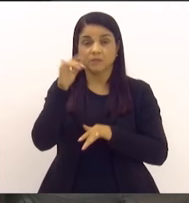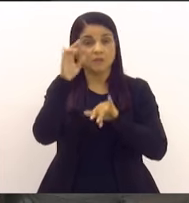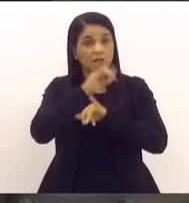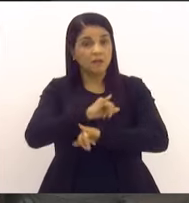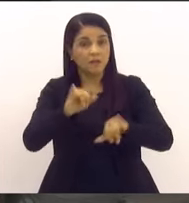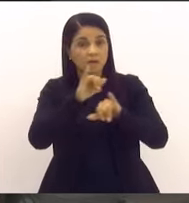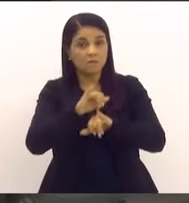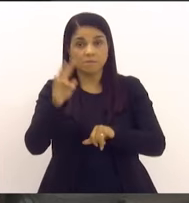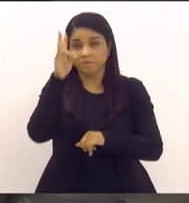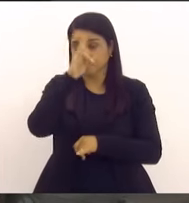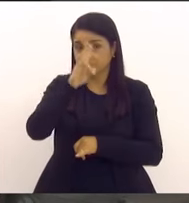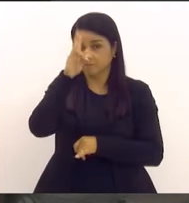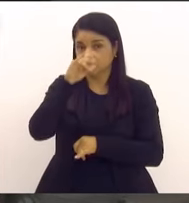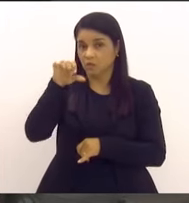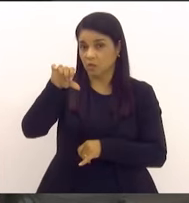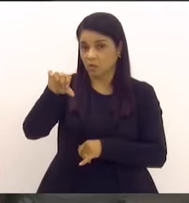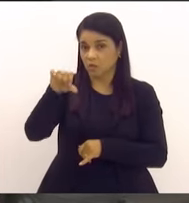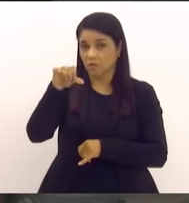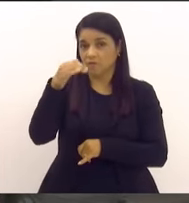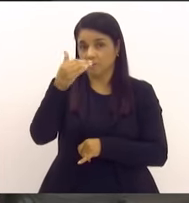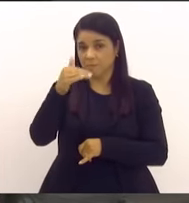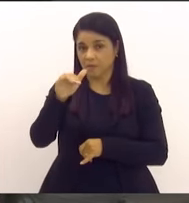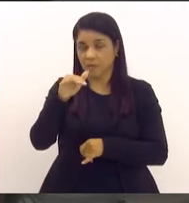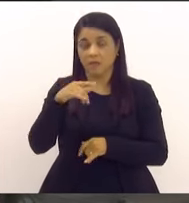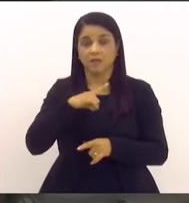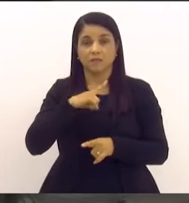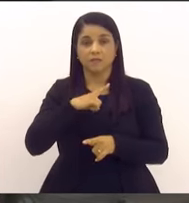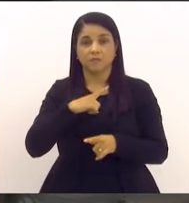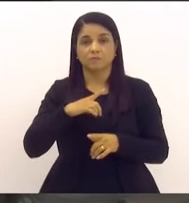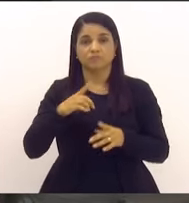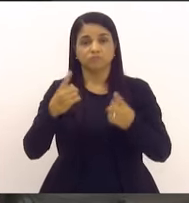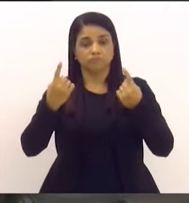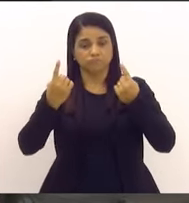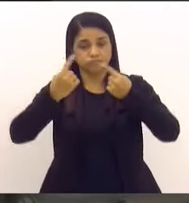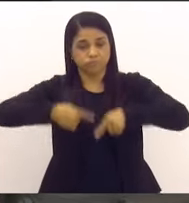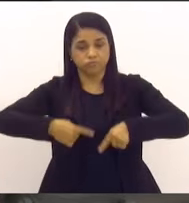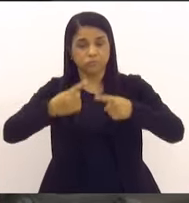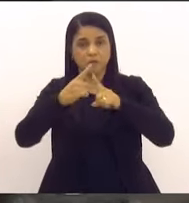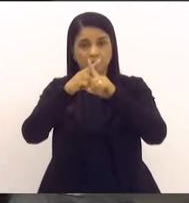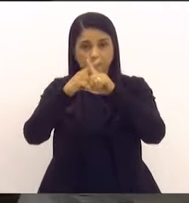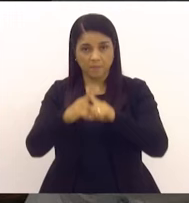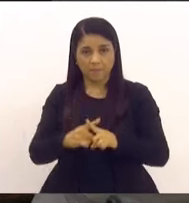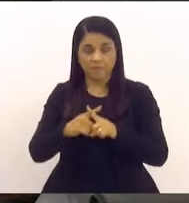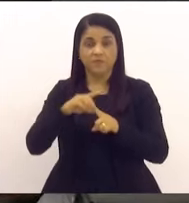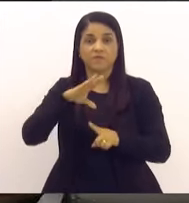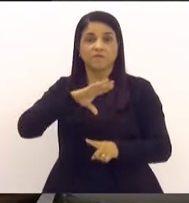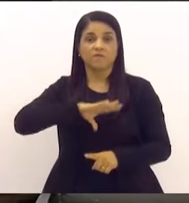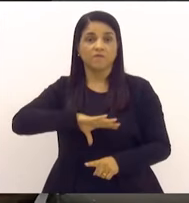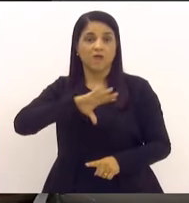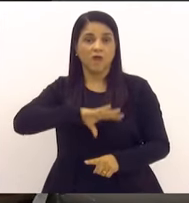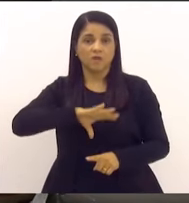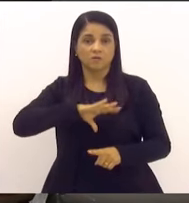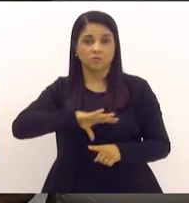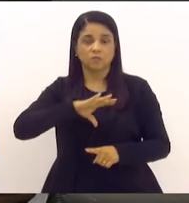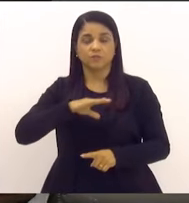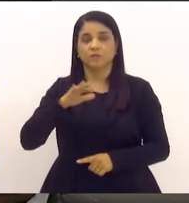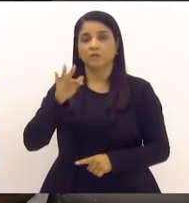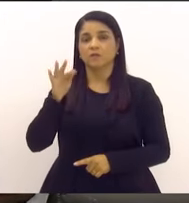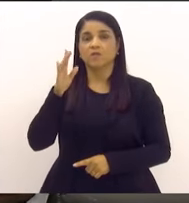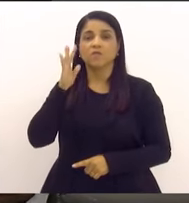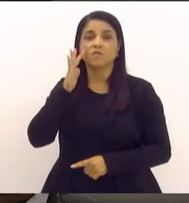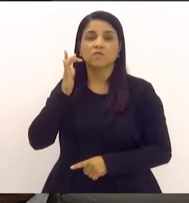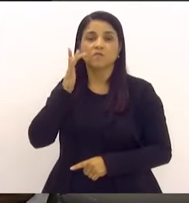hoje, 9h30, nós temos Vasco e Fortaleza, né? Então nós temos que nos concentrar também para poder